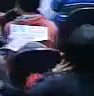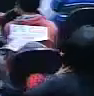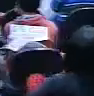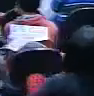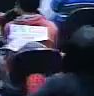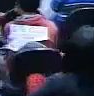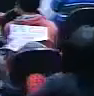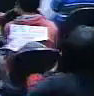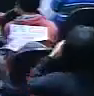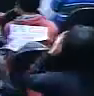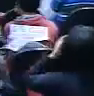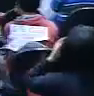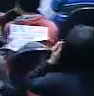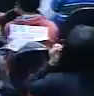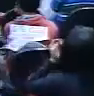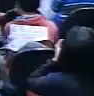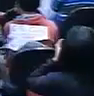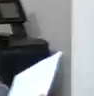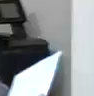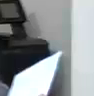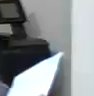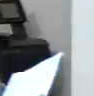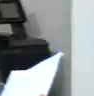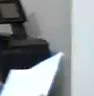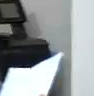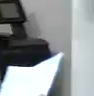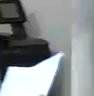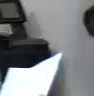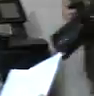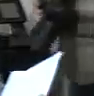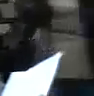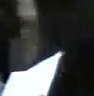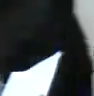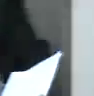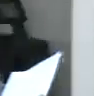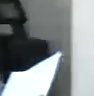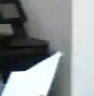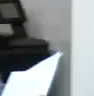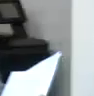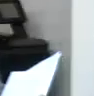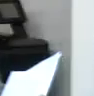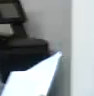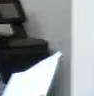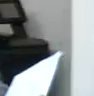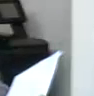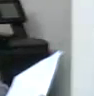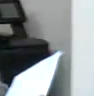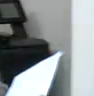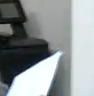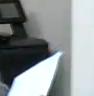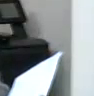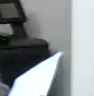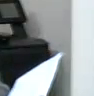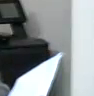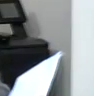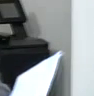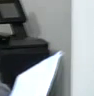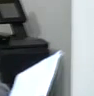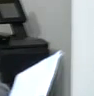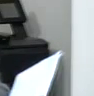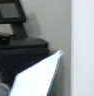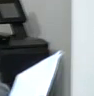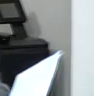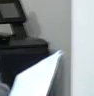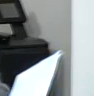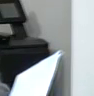em várias vias deste município. Saliento que a lista de logradouros beneficiados em anexo